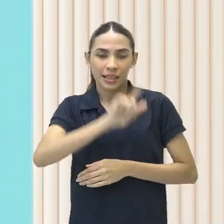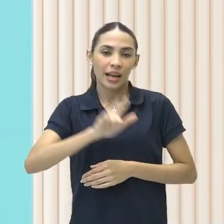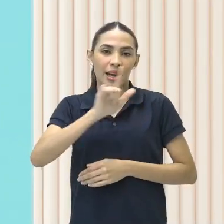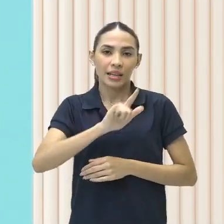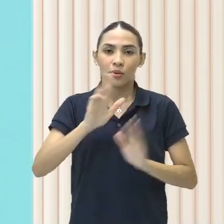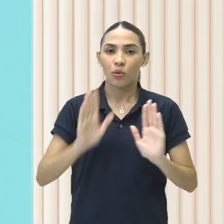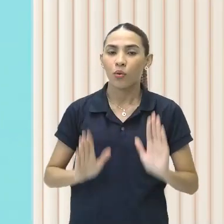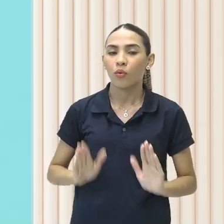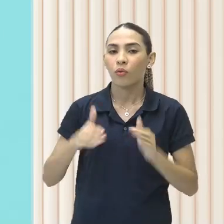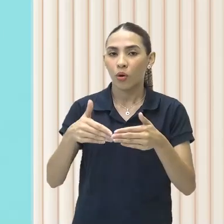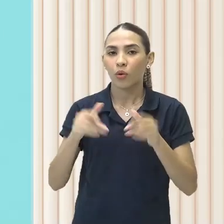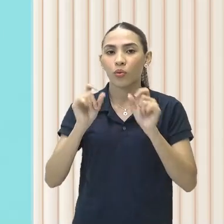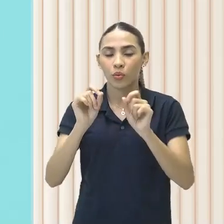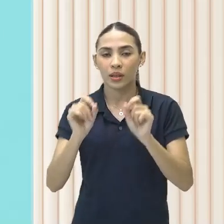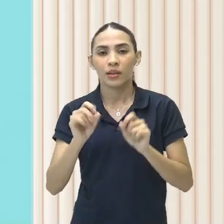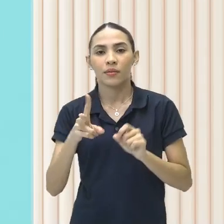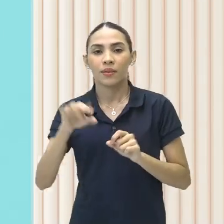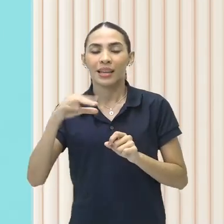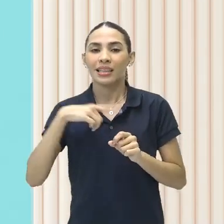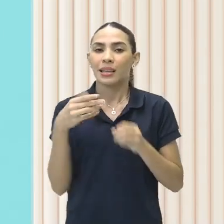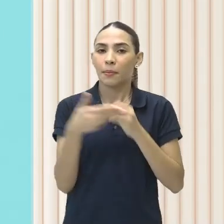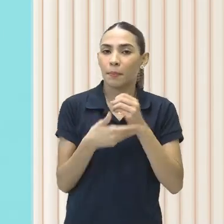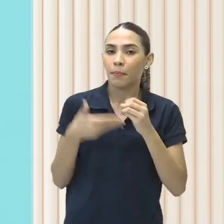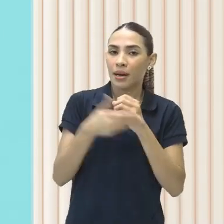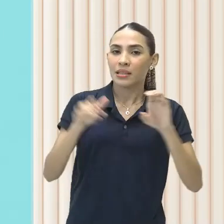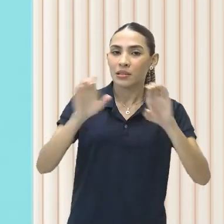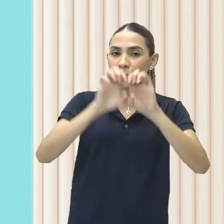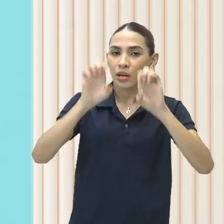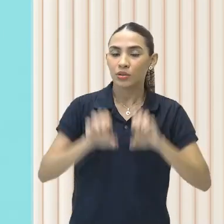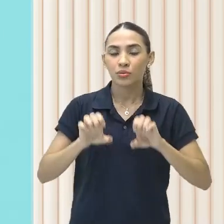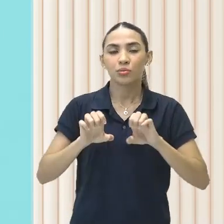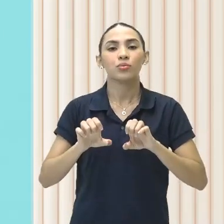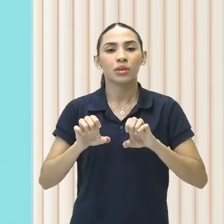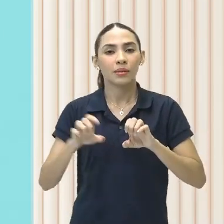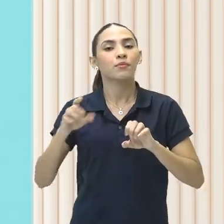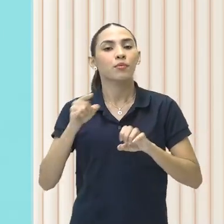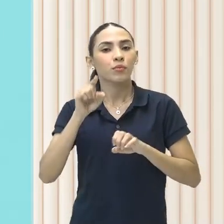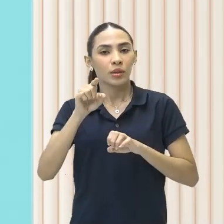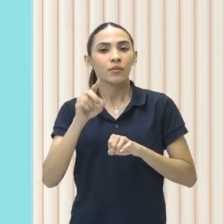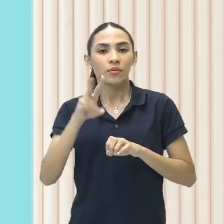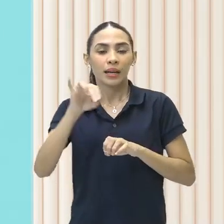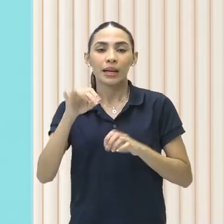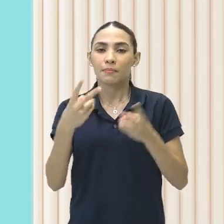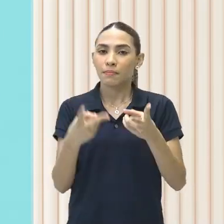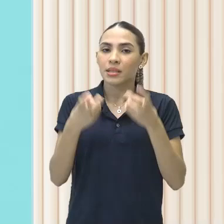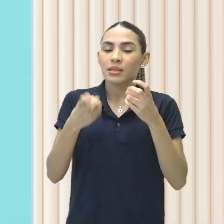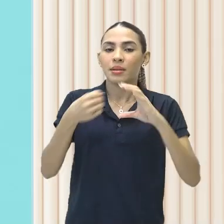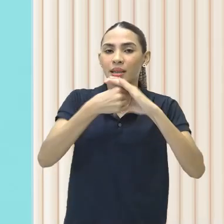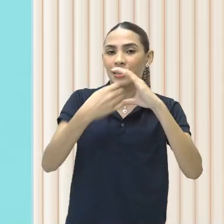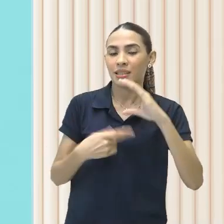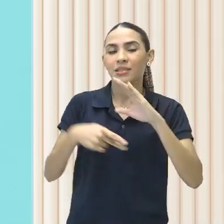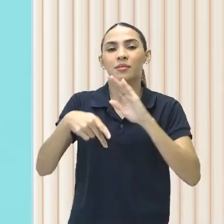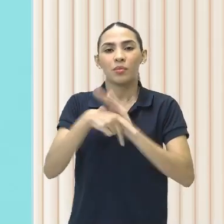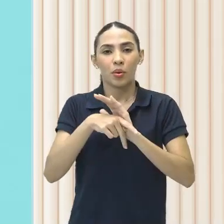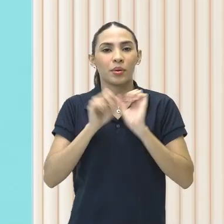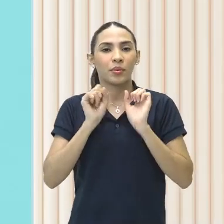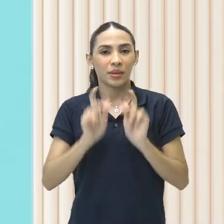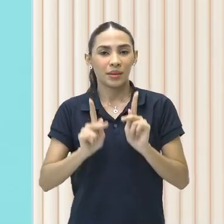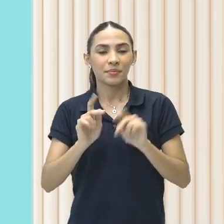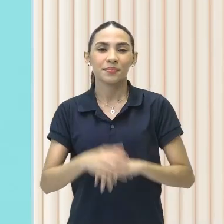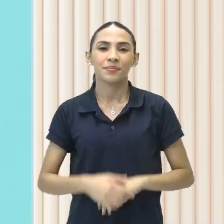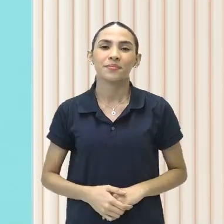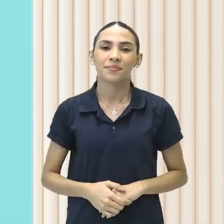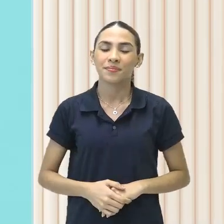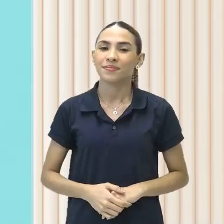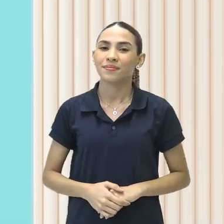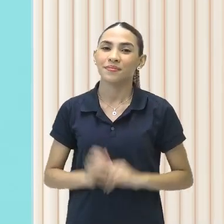movimento literário, porque ele já vai ter base, uma estrutura onde a gente consegue identificar característica daquela produção literária.